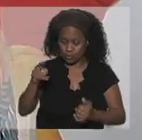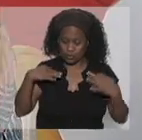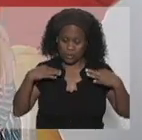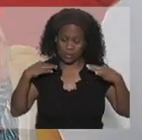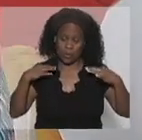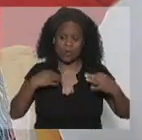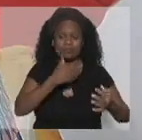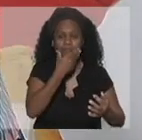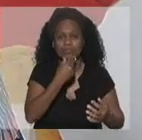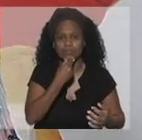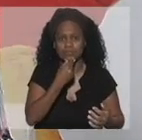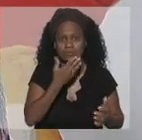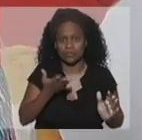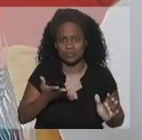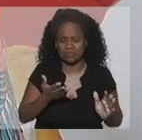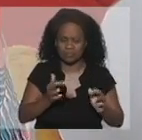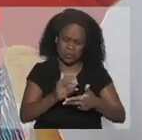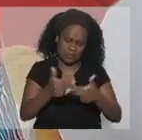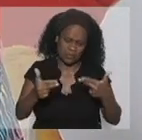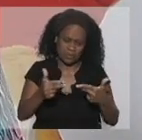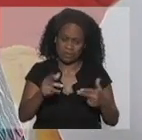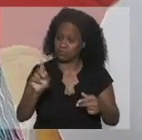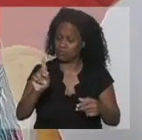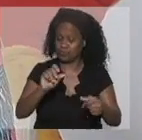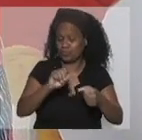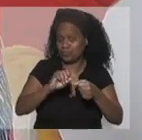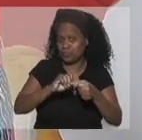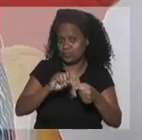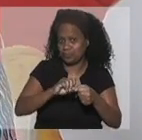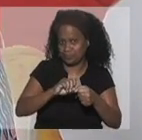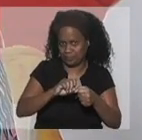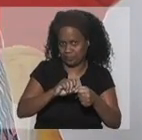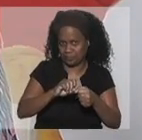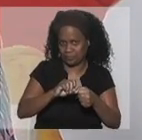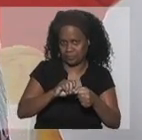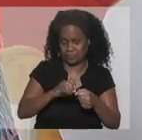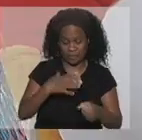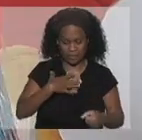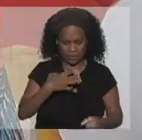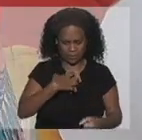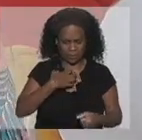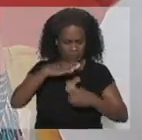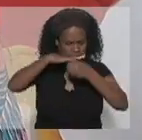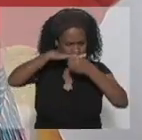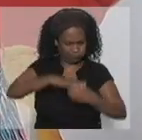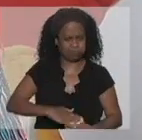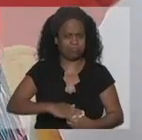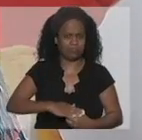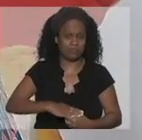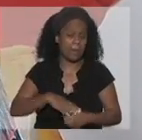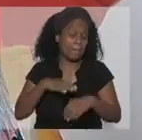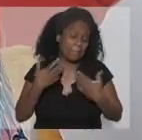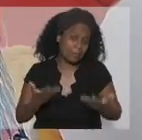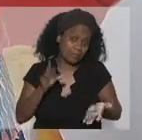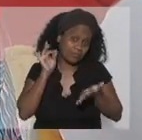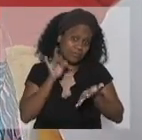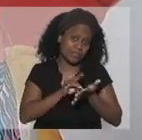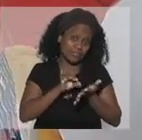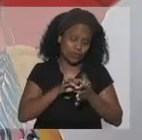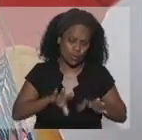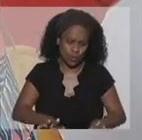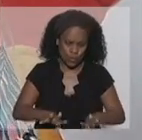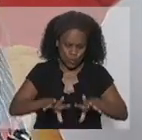vestir assim, ou depois... Assim, não foi feito pra me fazer me sentir oprimida, mas acaba